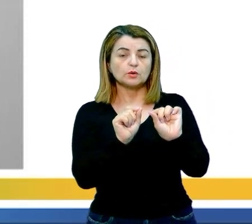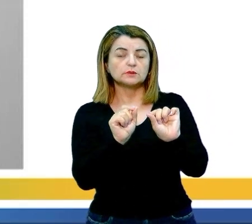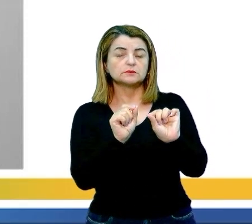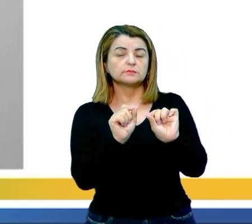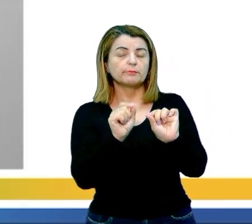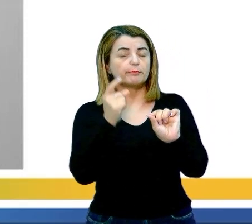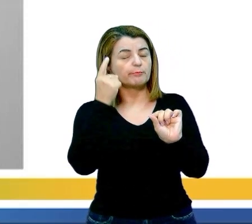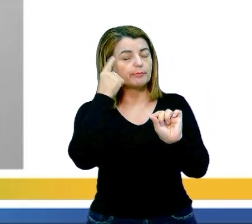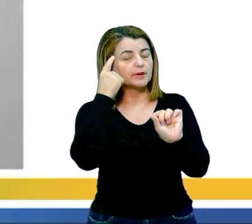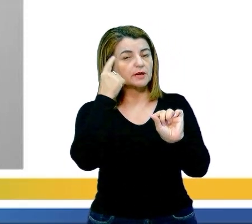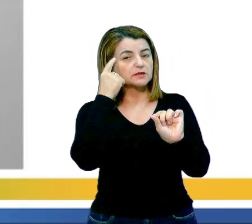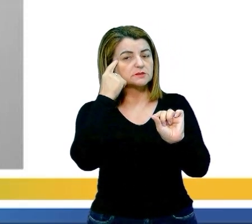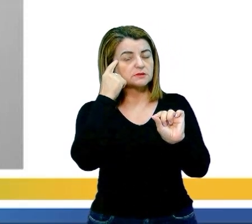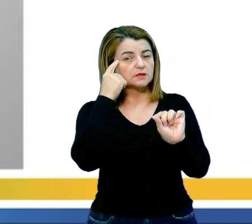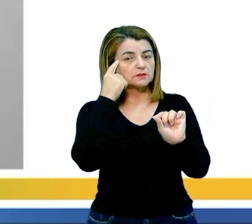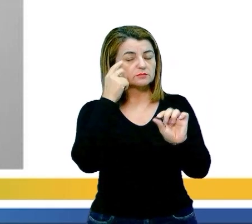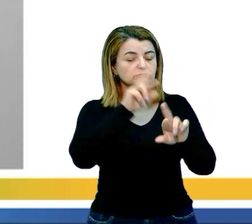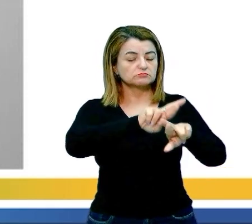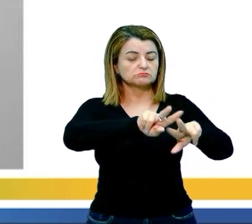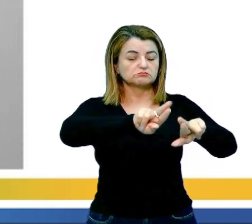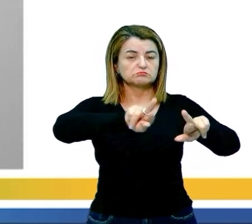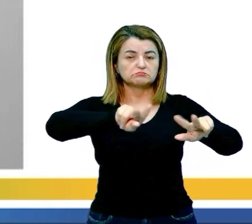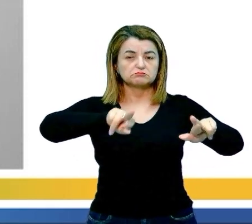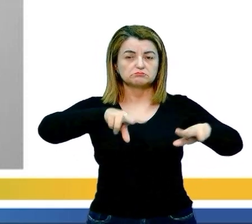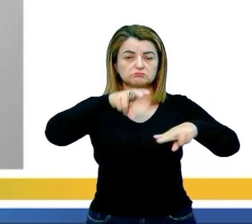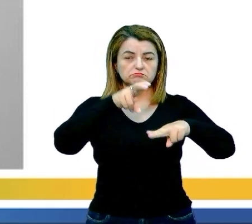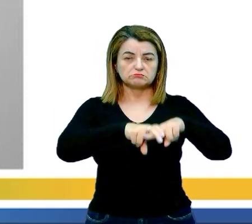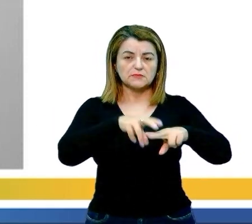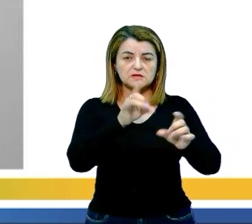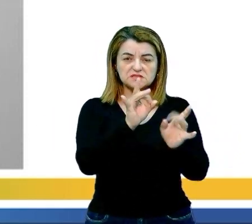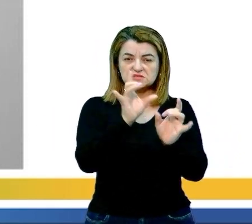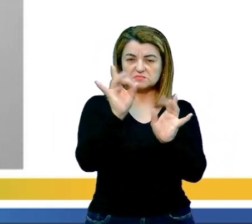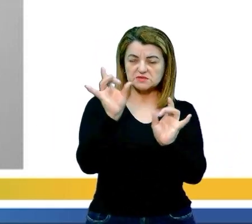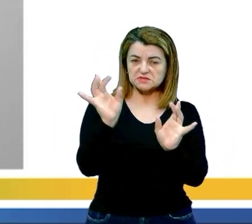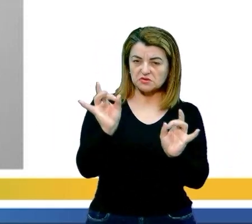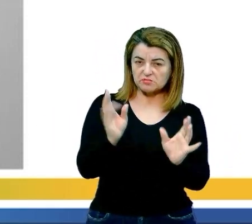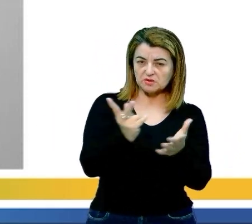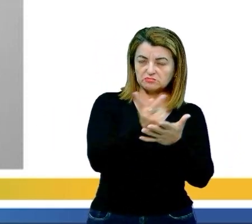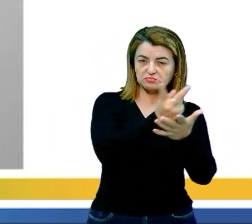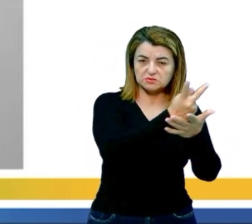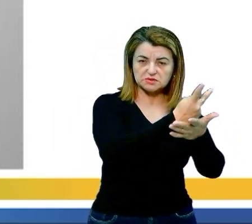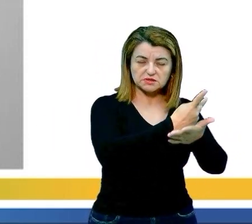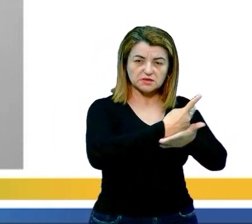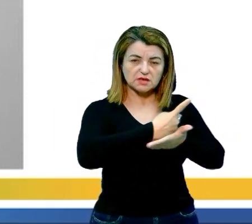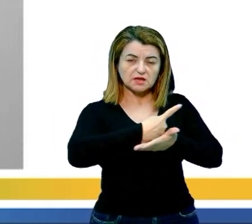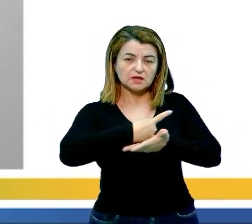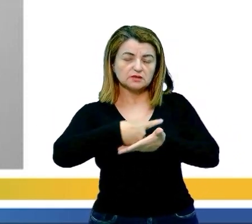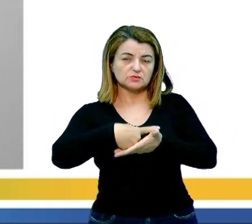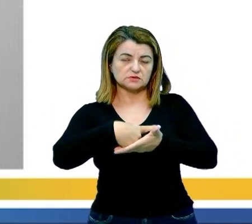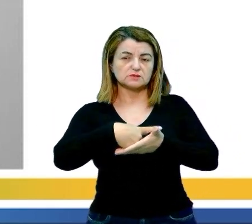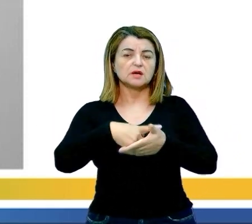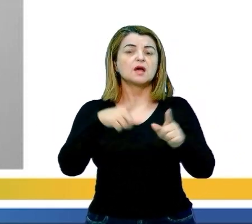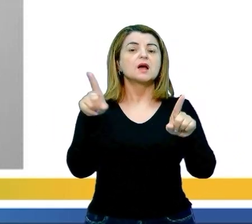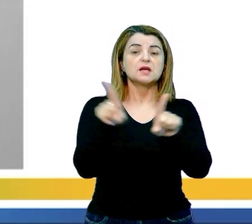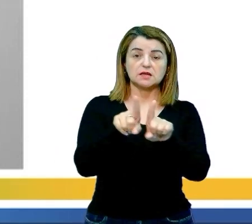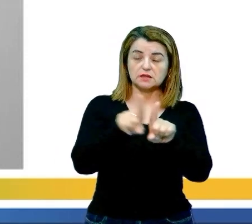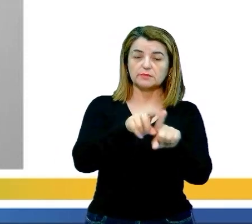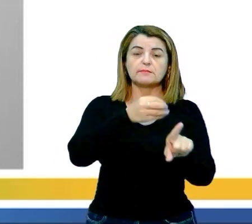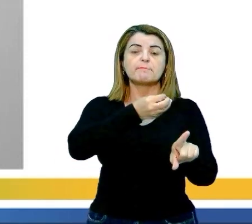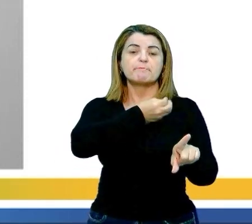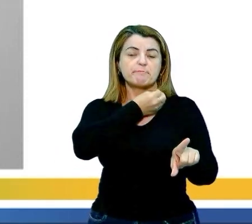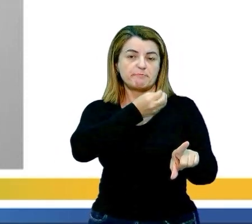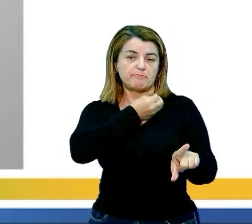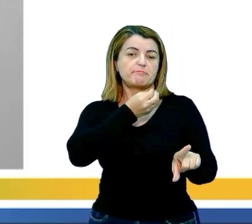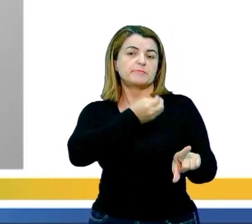um mobiliário especialmente desenhado, sem falar da presença de pessoas